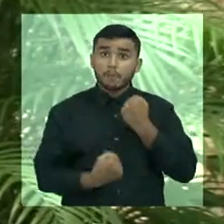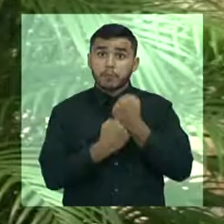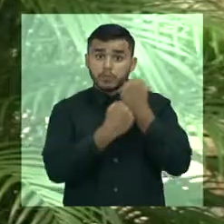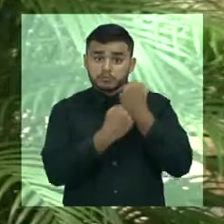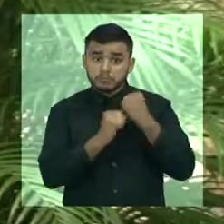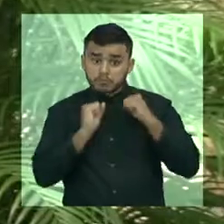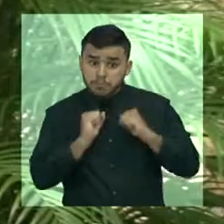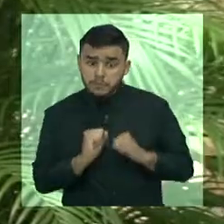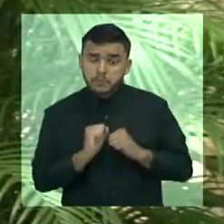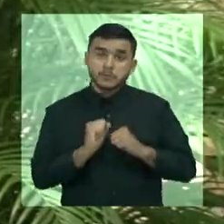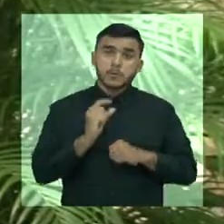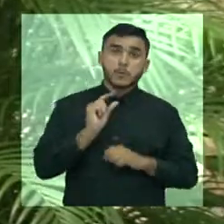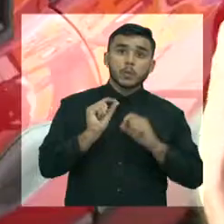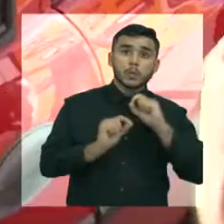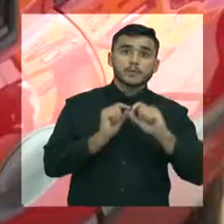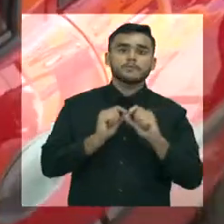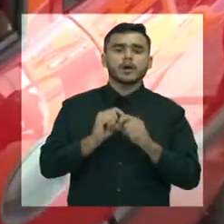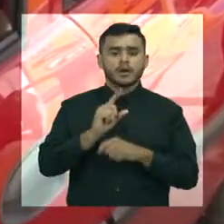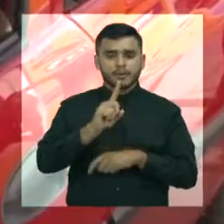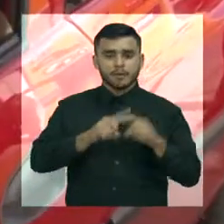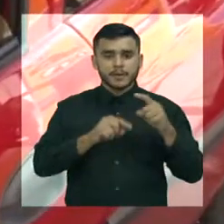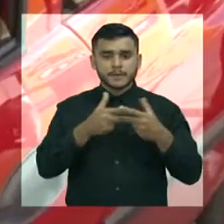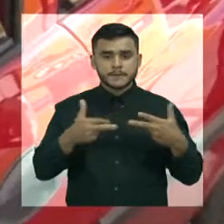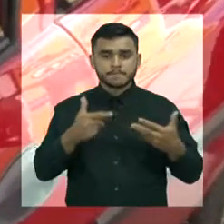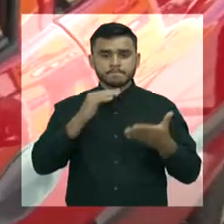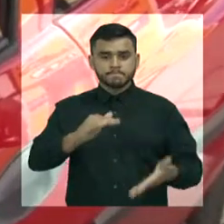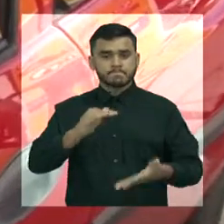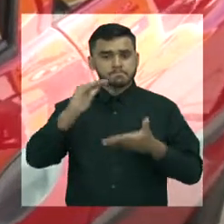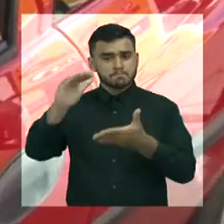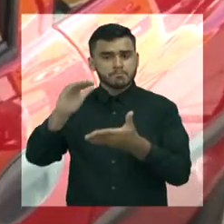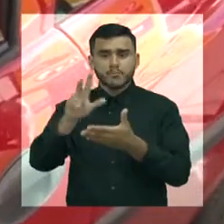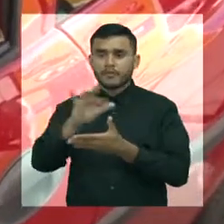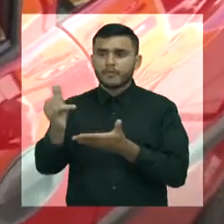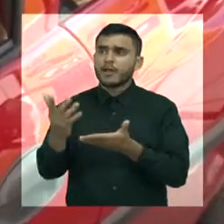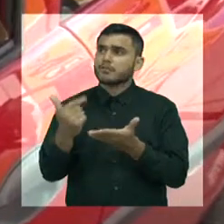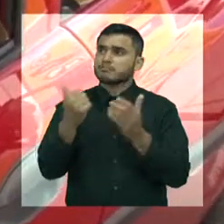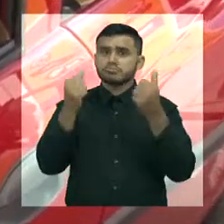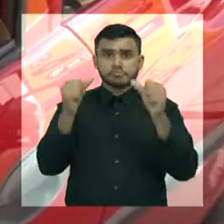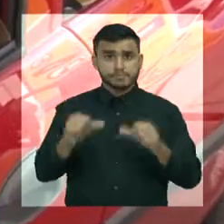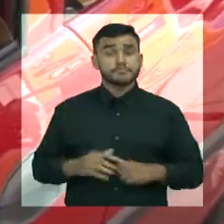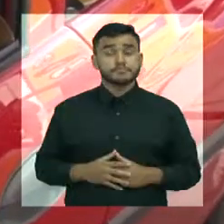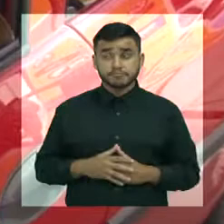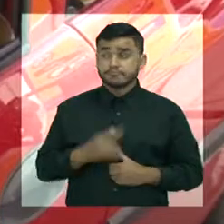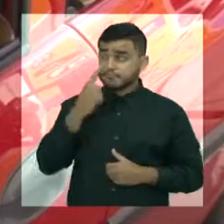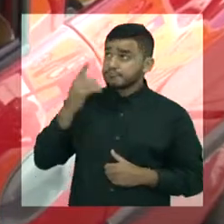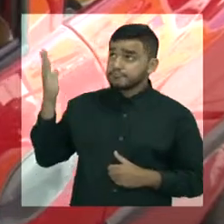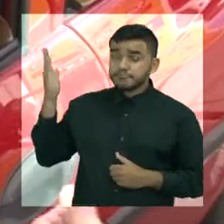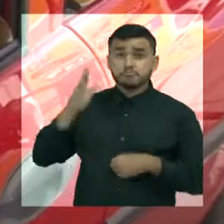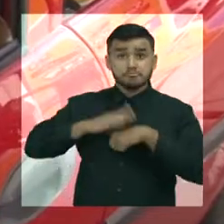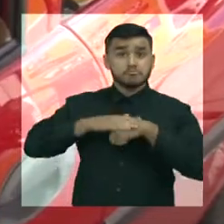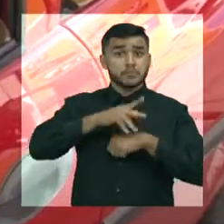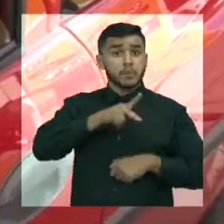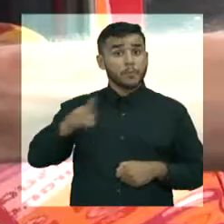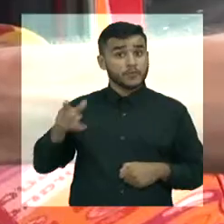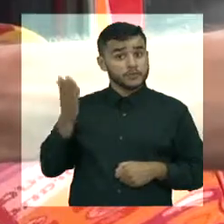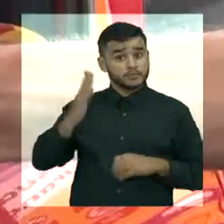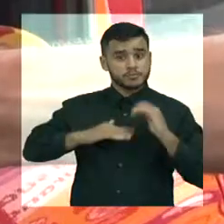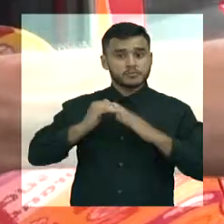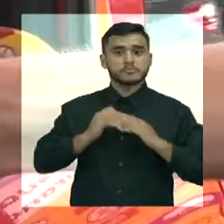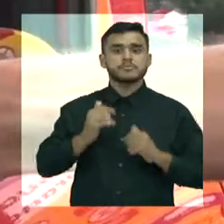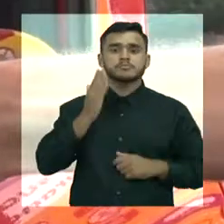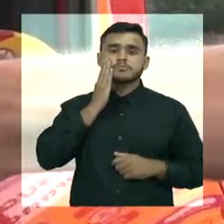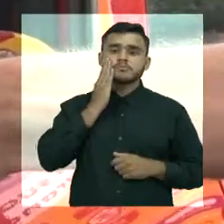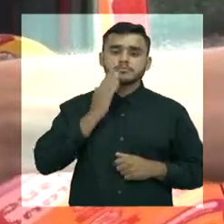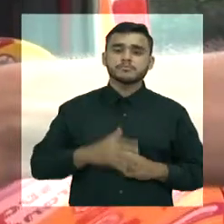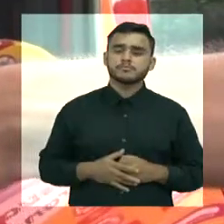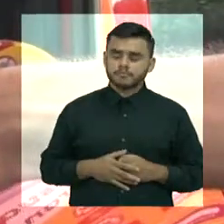vai receber esse material. Para este professor, a iniciativa é importante para a proteção de meninos e meninas. Extremamente